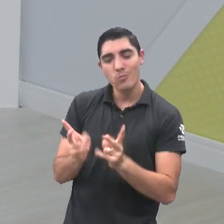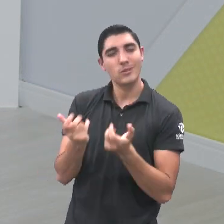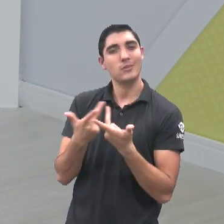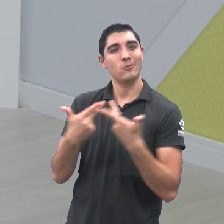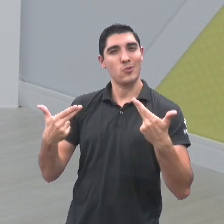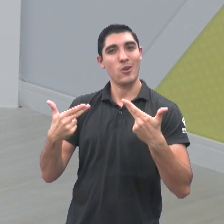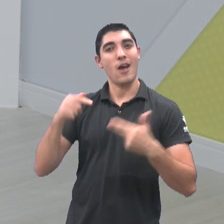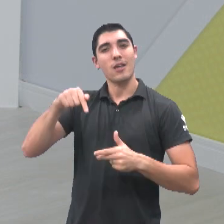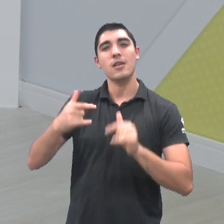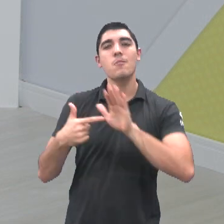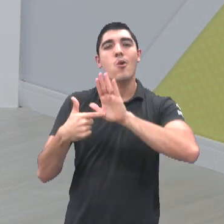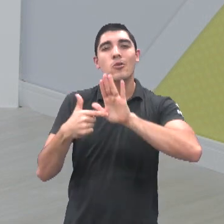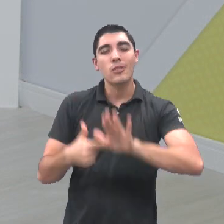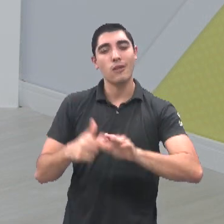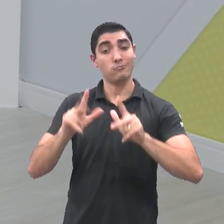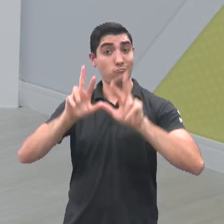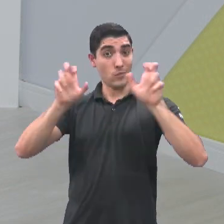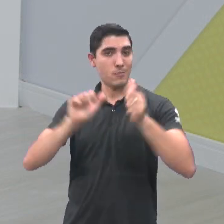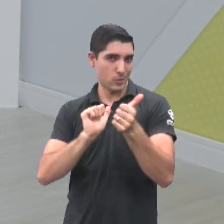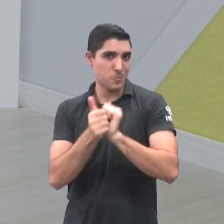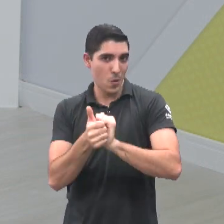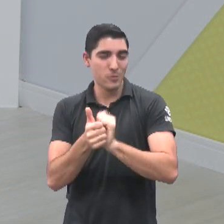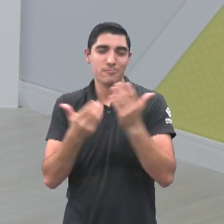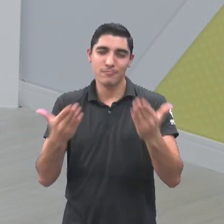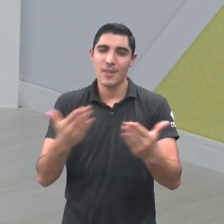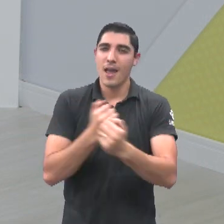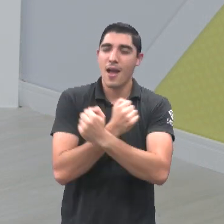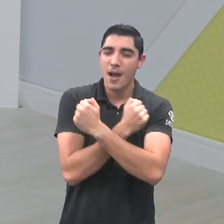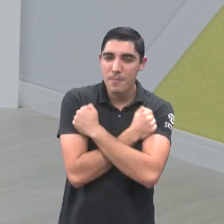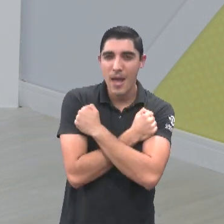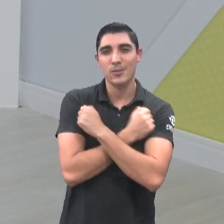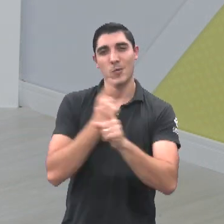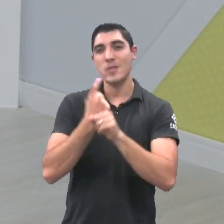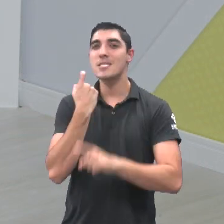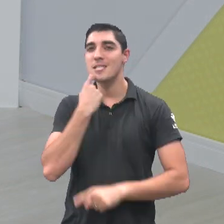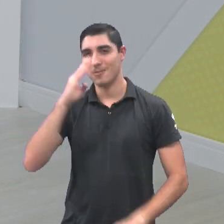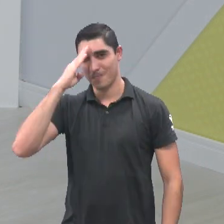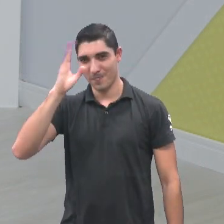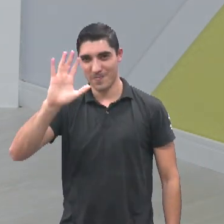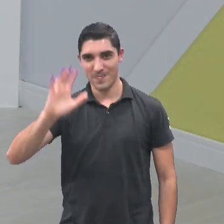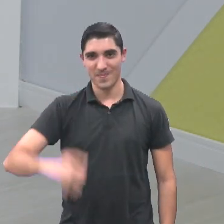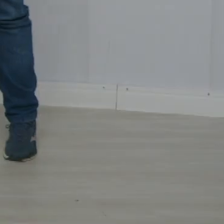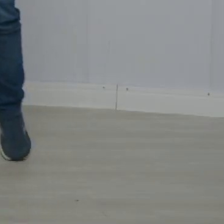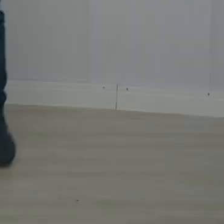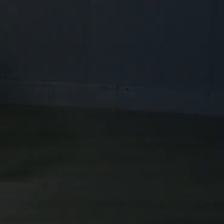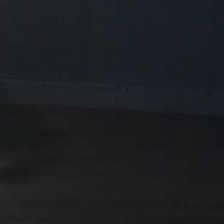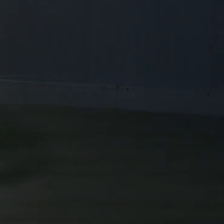informado sobre os esportes da nossa cidade. De minha parte, grande abraço, até sexta. Tchau, tchau.